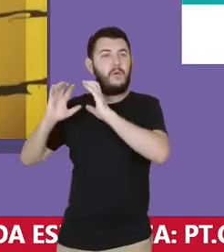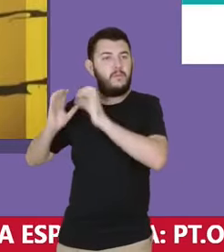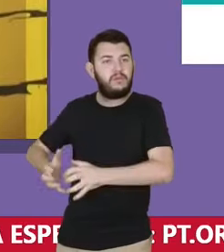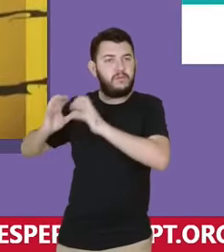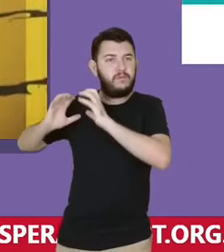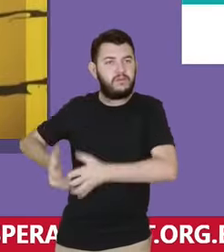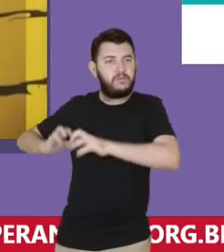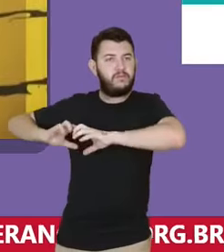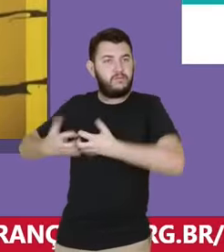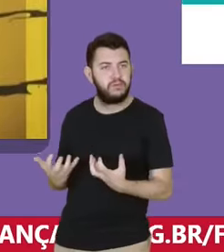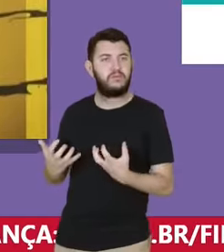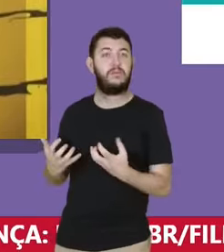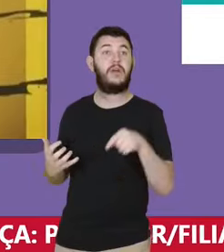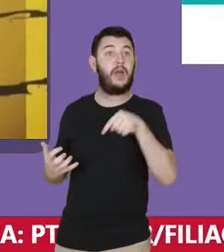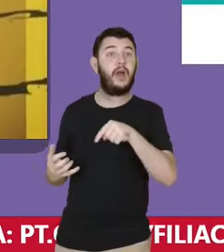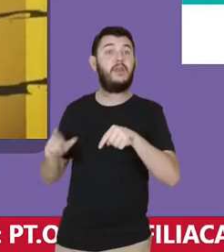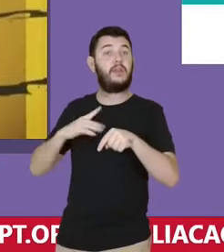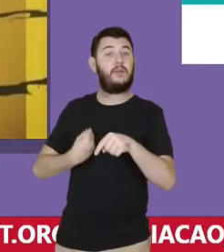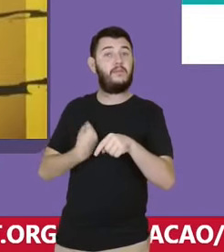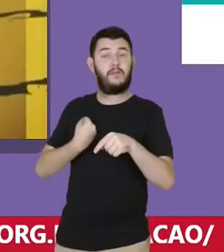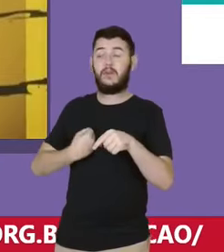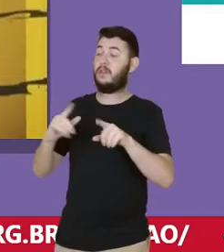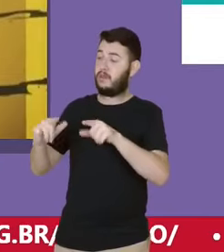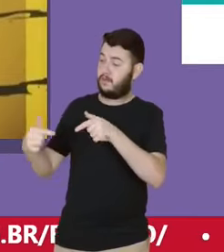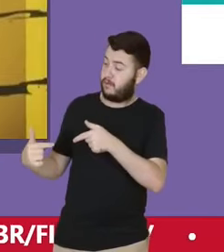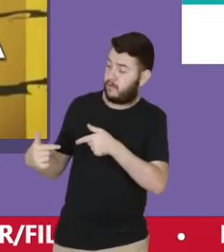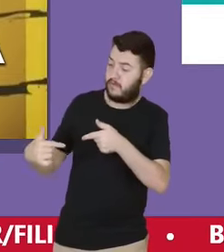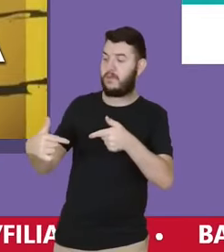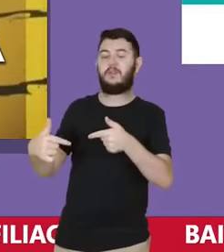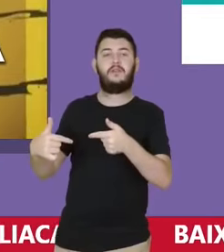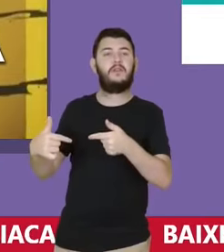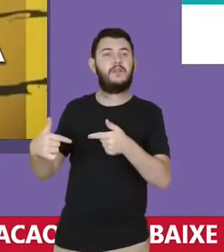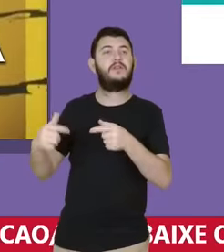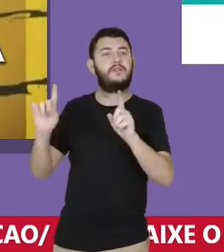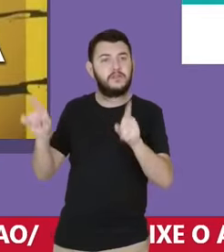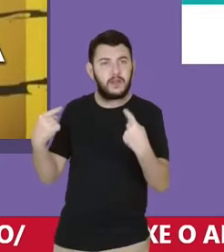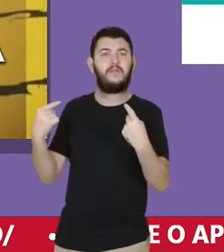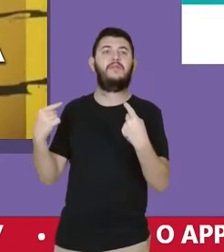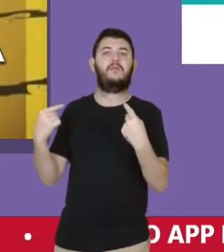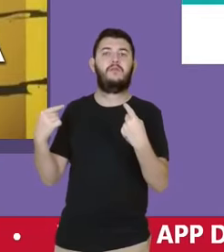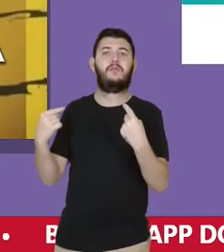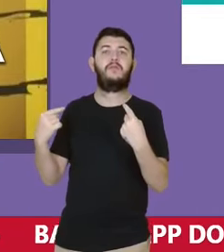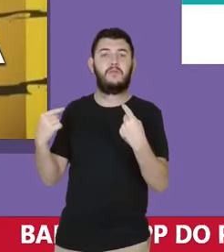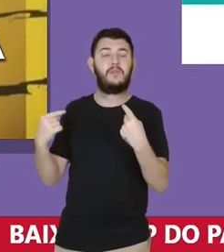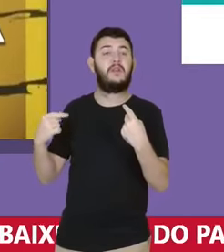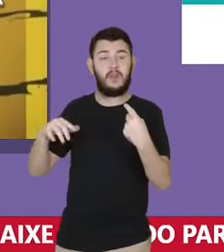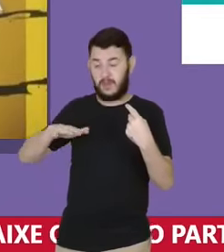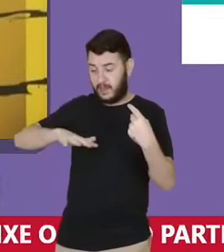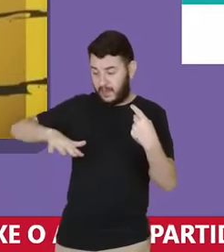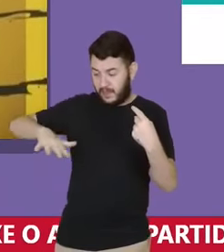desafio, que é justamente um atentado contra o território. Os nossos territórios hoje